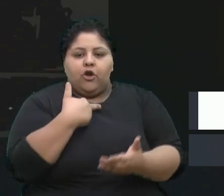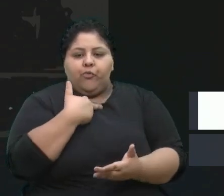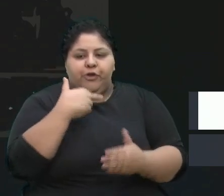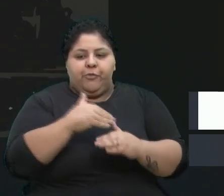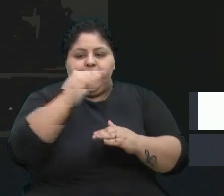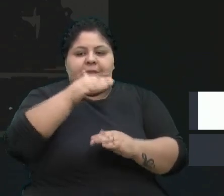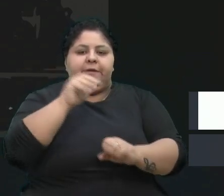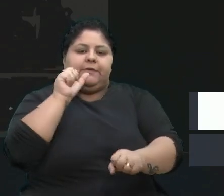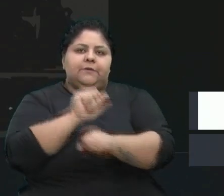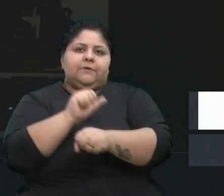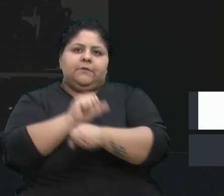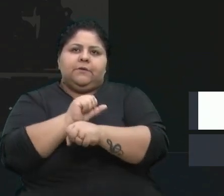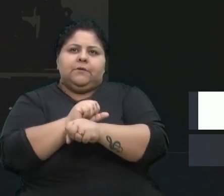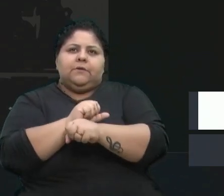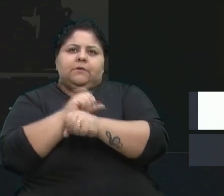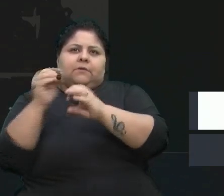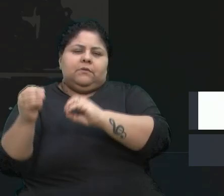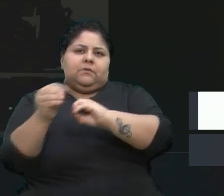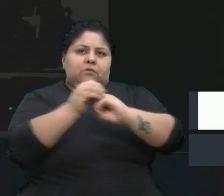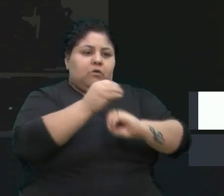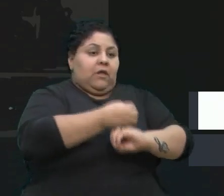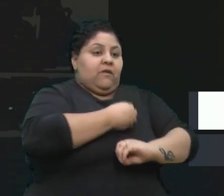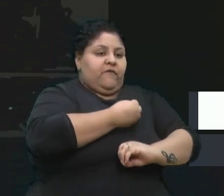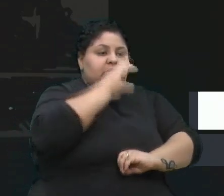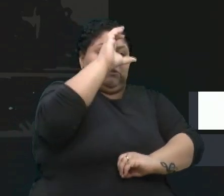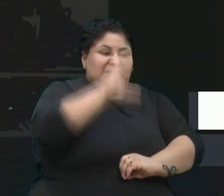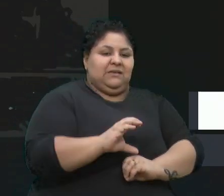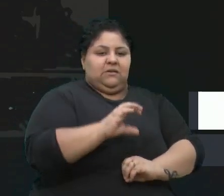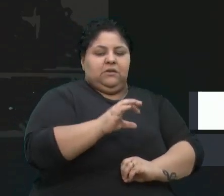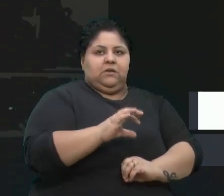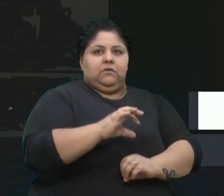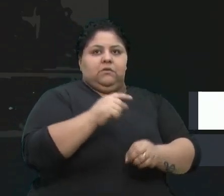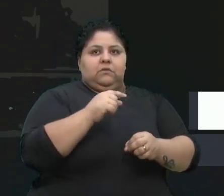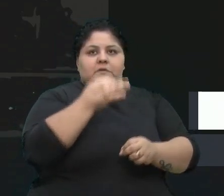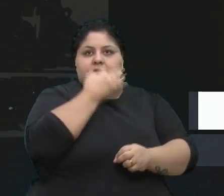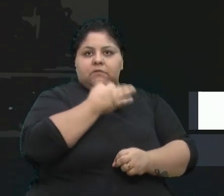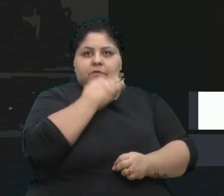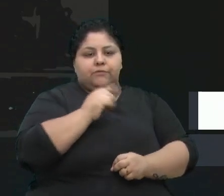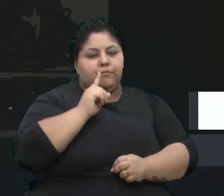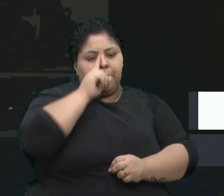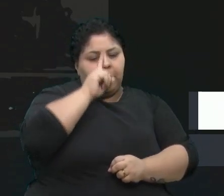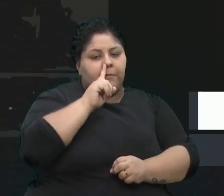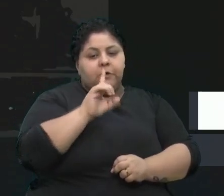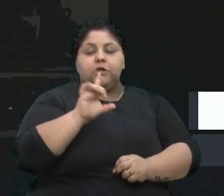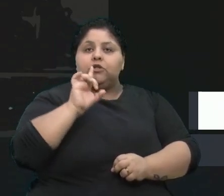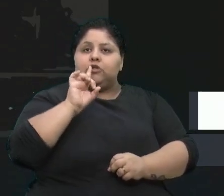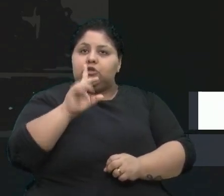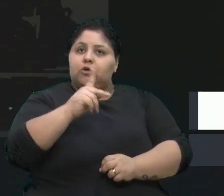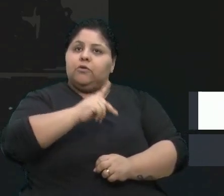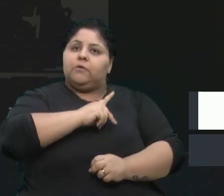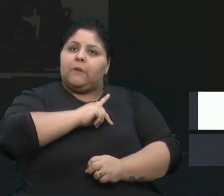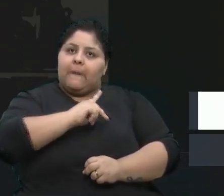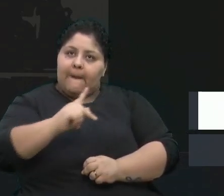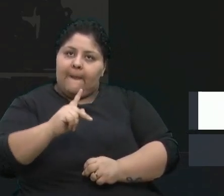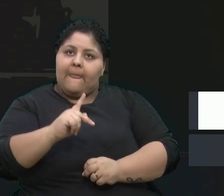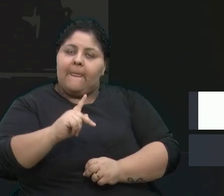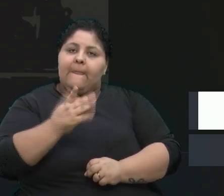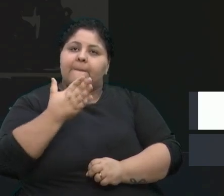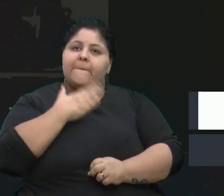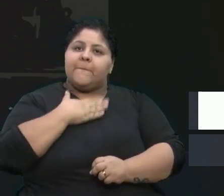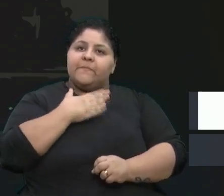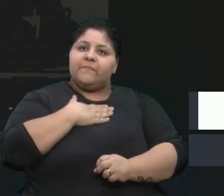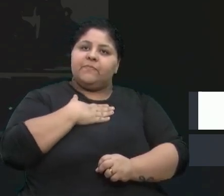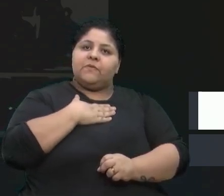e colocar a vida dos nossos caxienses em risco. Então, era isso, senhor presidente. Eu fico